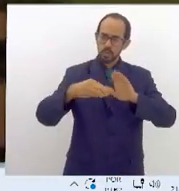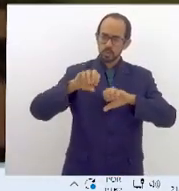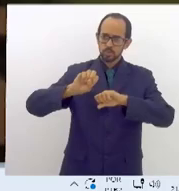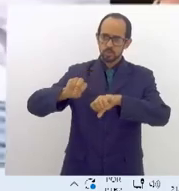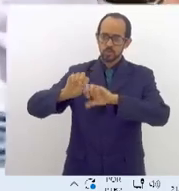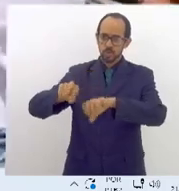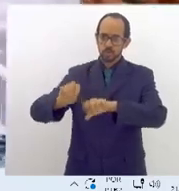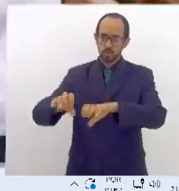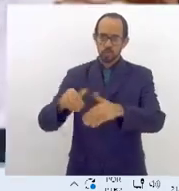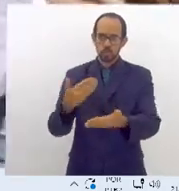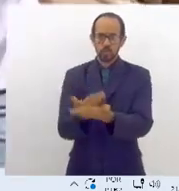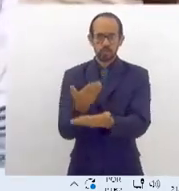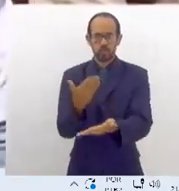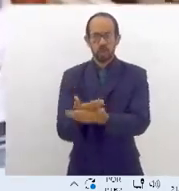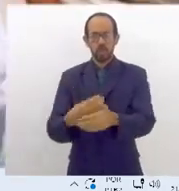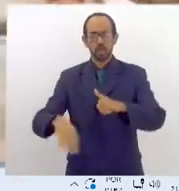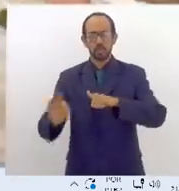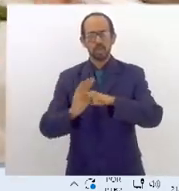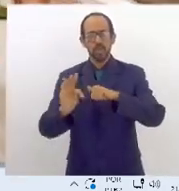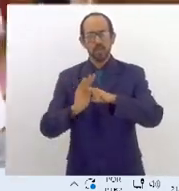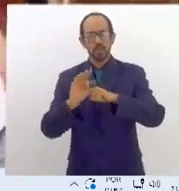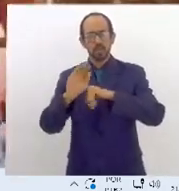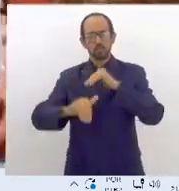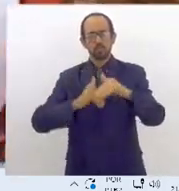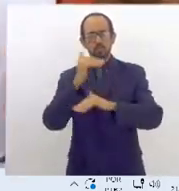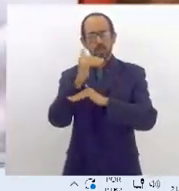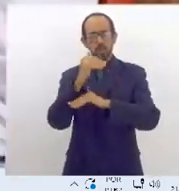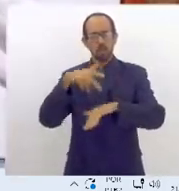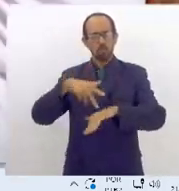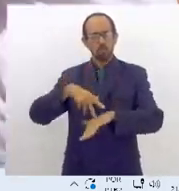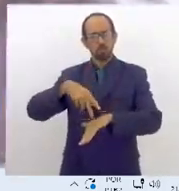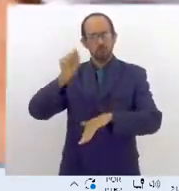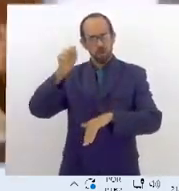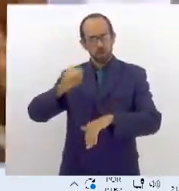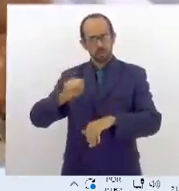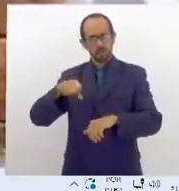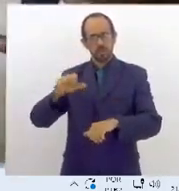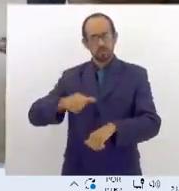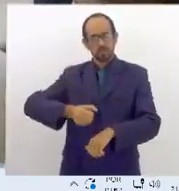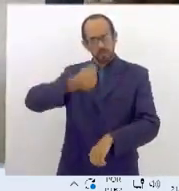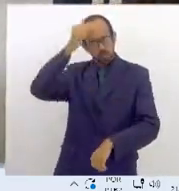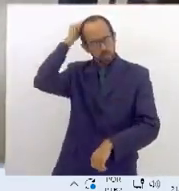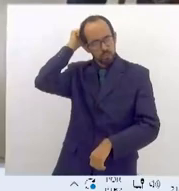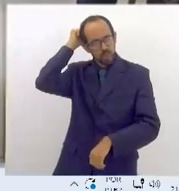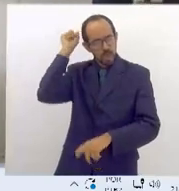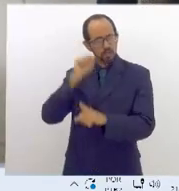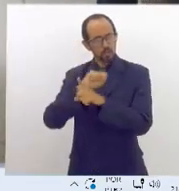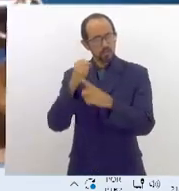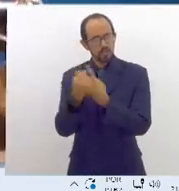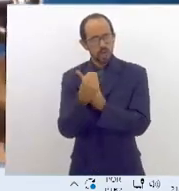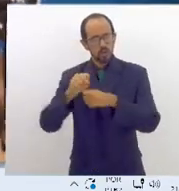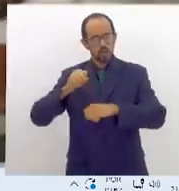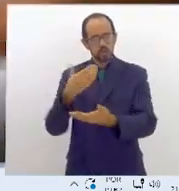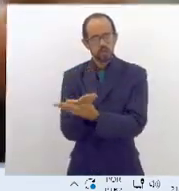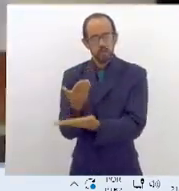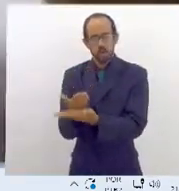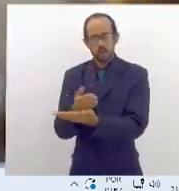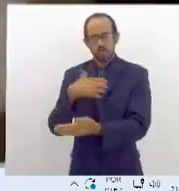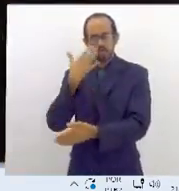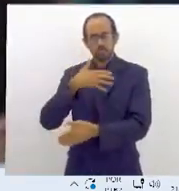escolas de ensino técnico superior pós-graduação pré-vestibular social escola de música e de dança